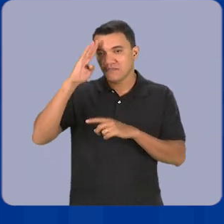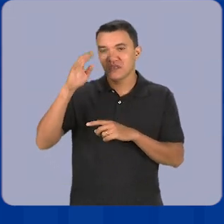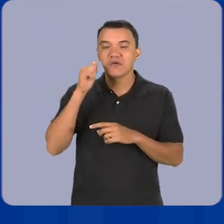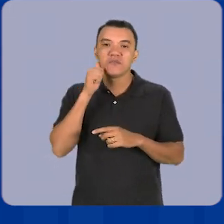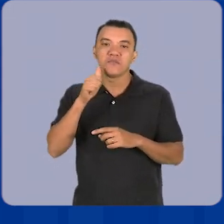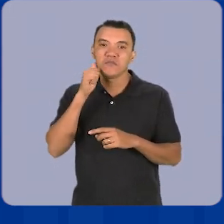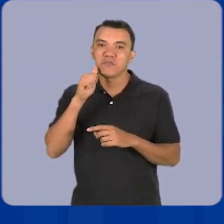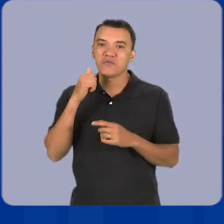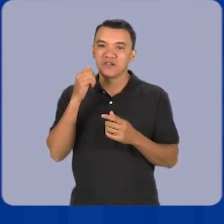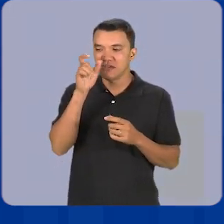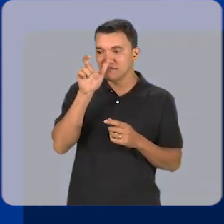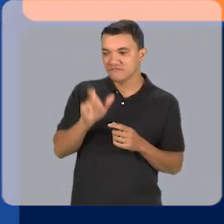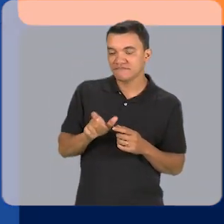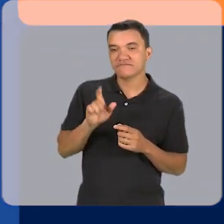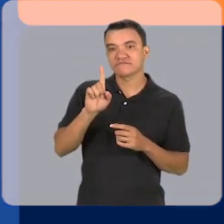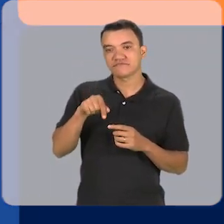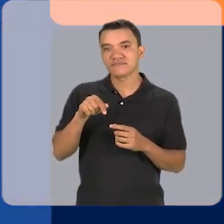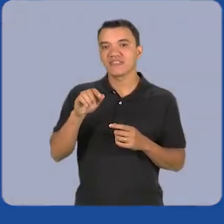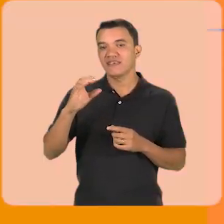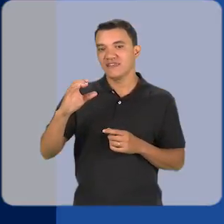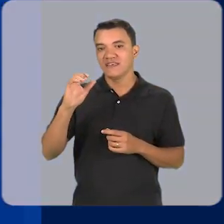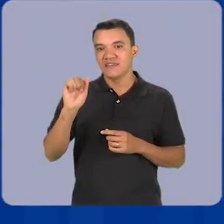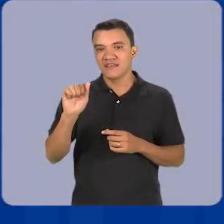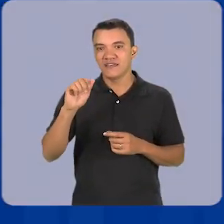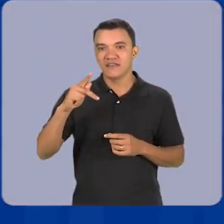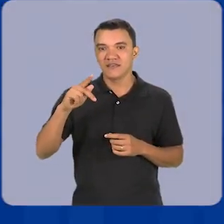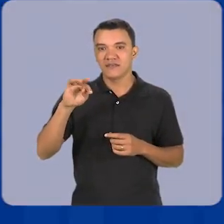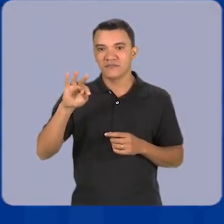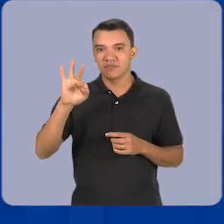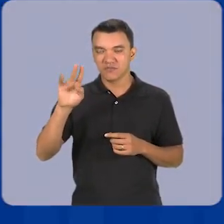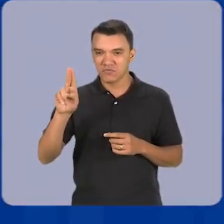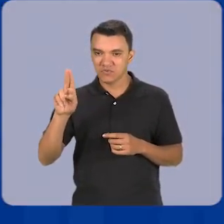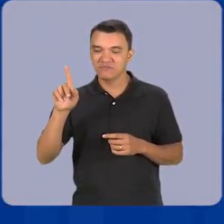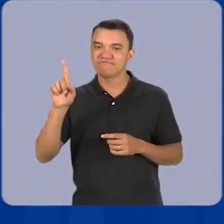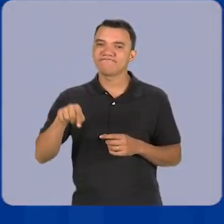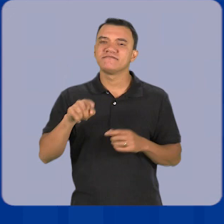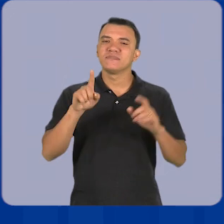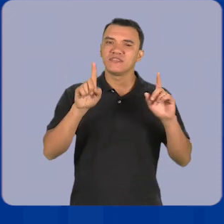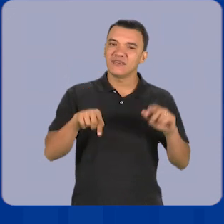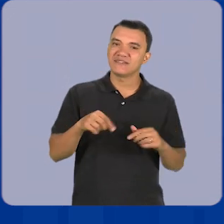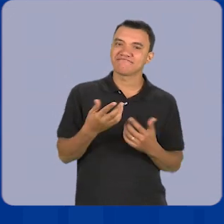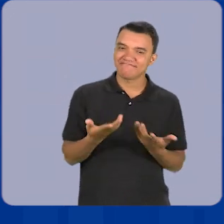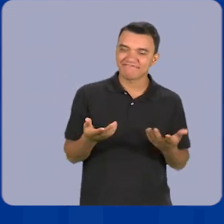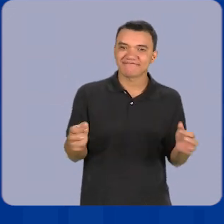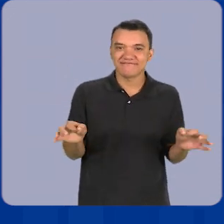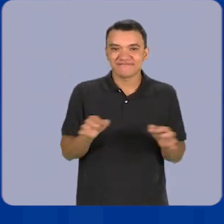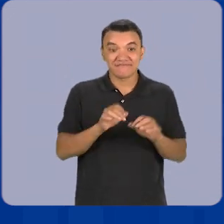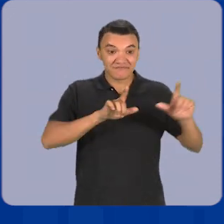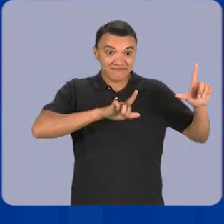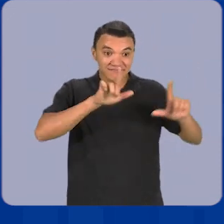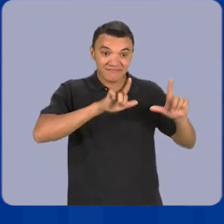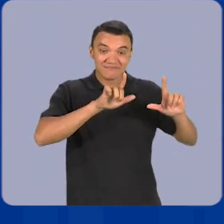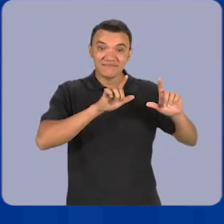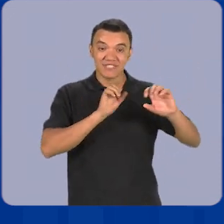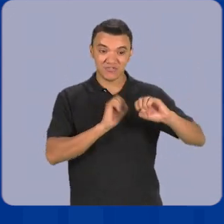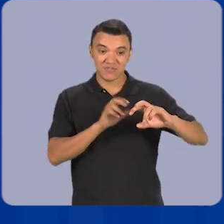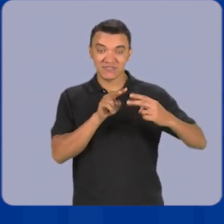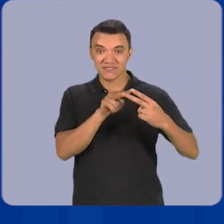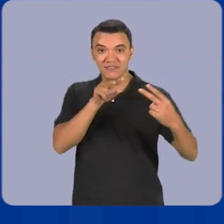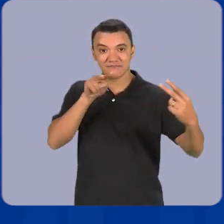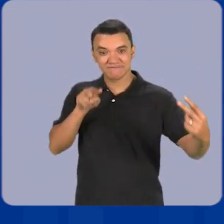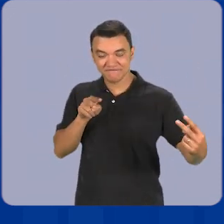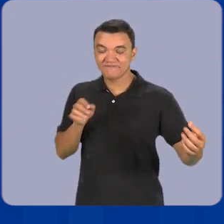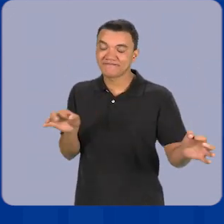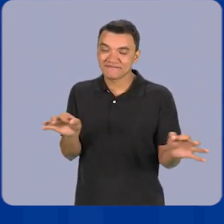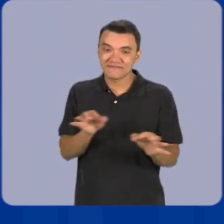brasileira, a Capitu. É isso, pessoal. O programa de hoje passou rápido, viu? Educação em Rede de hoje está ficando por aqui. Você pode acompanhar